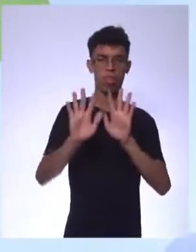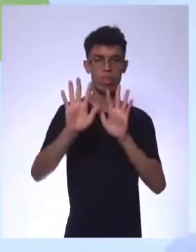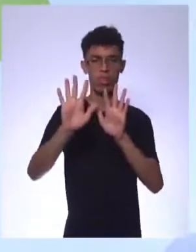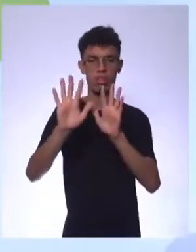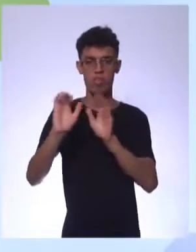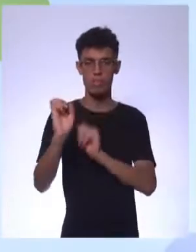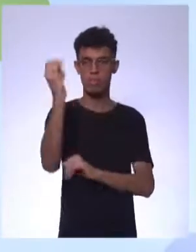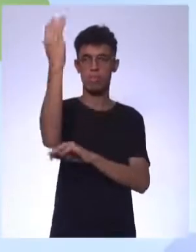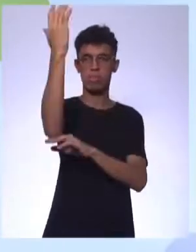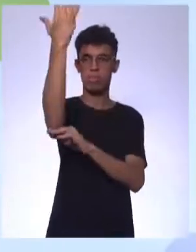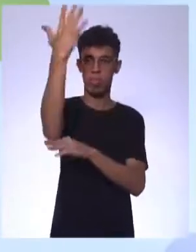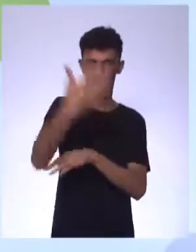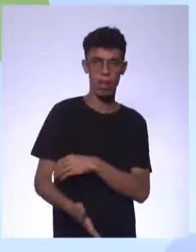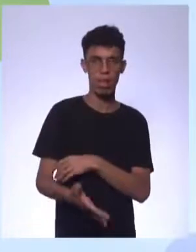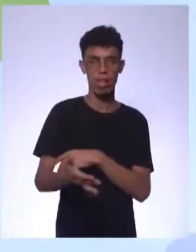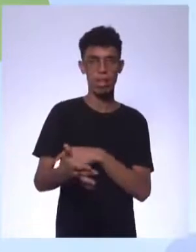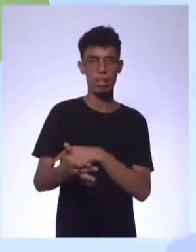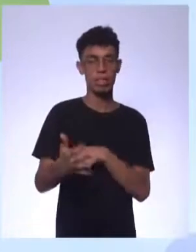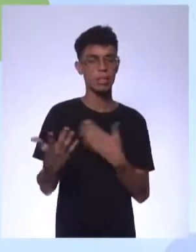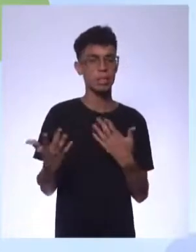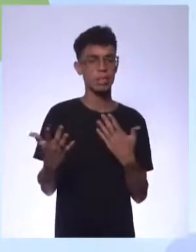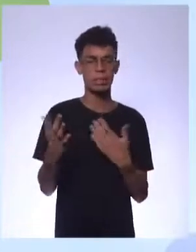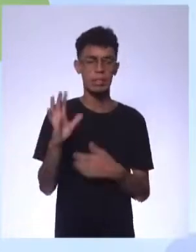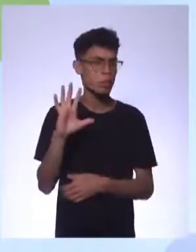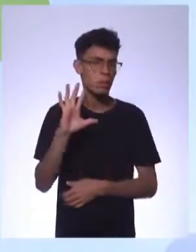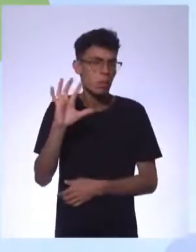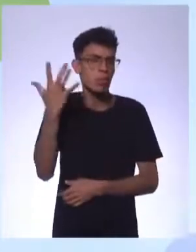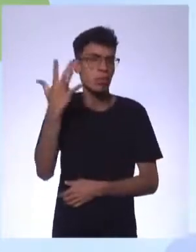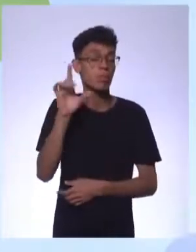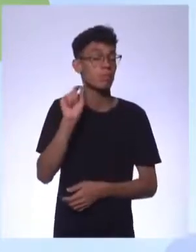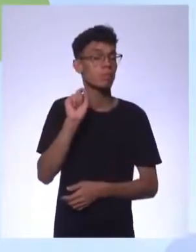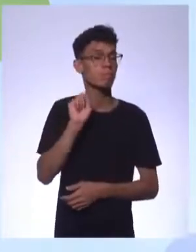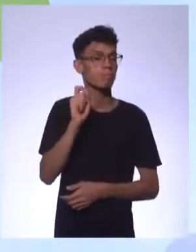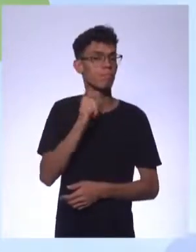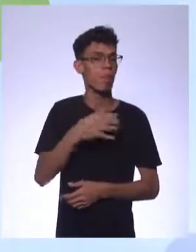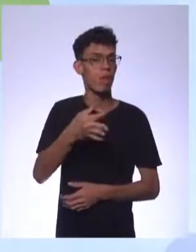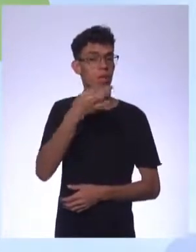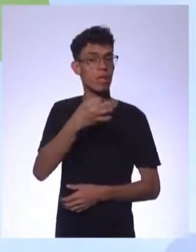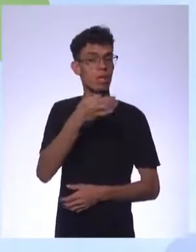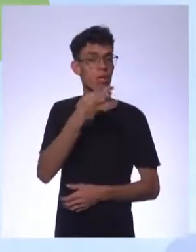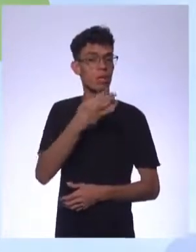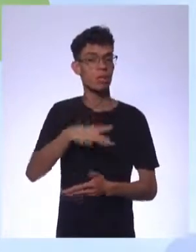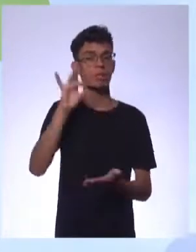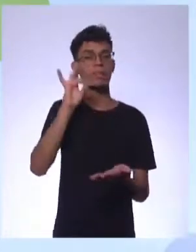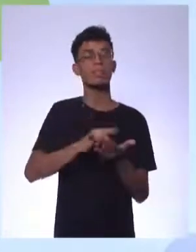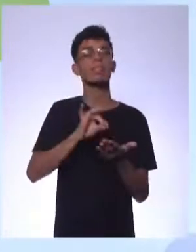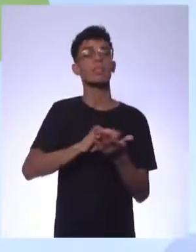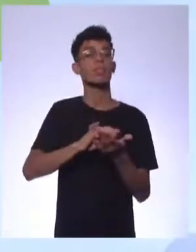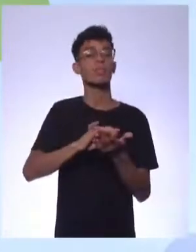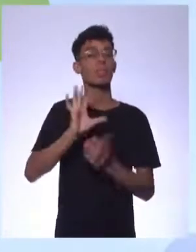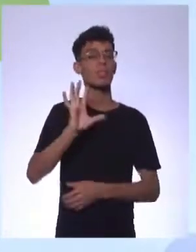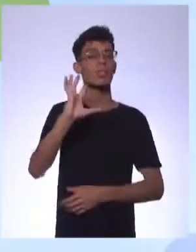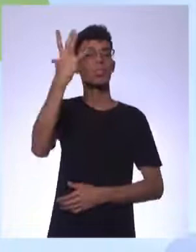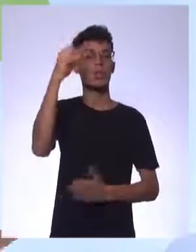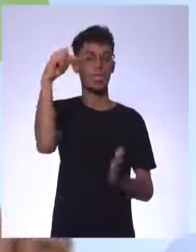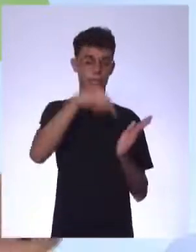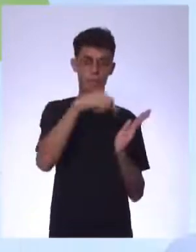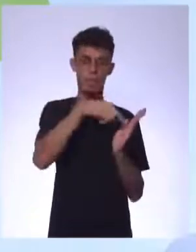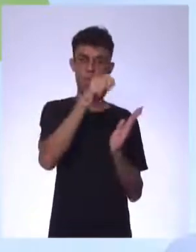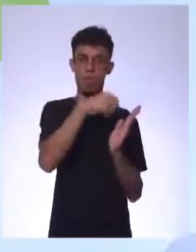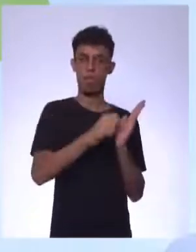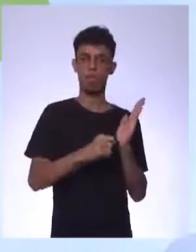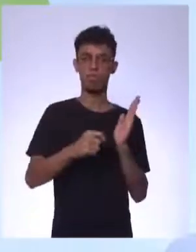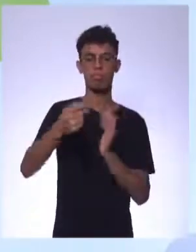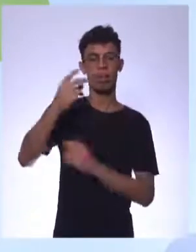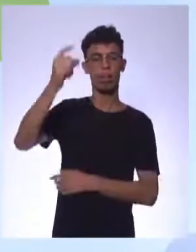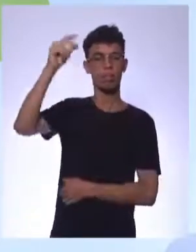gente começar a ter opiniões sobre verdades fundamentadas, sei lá. Olha, igual a professora Tayana falou em